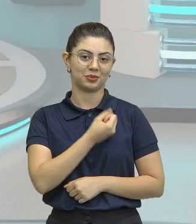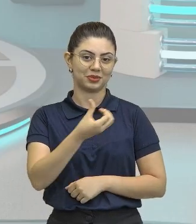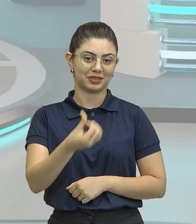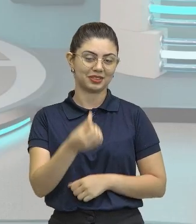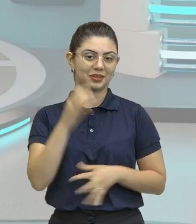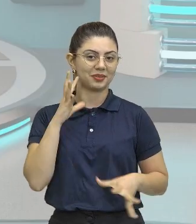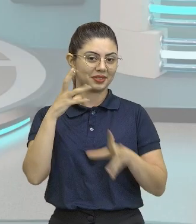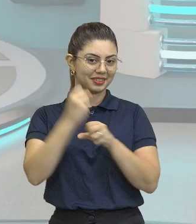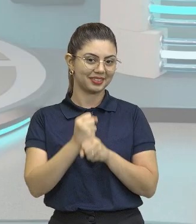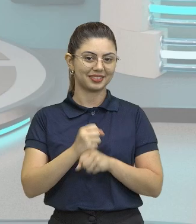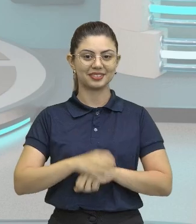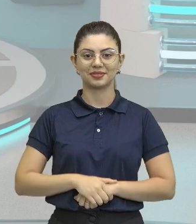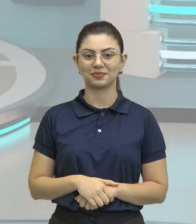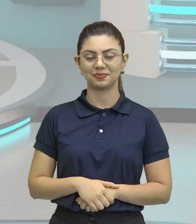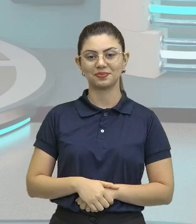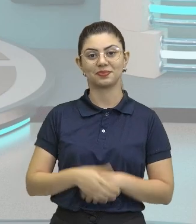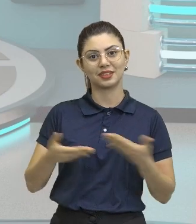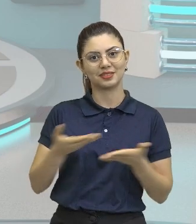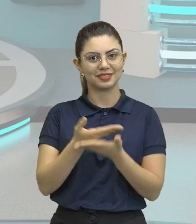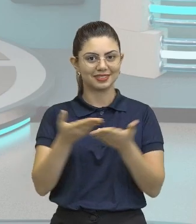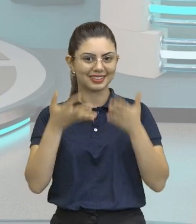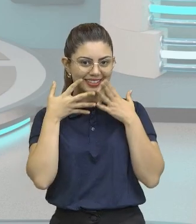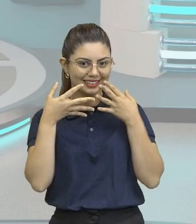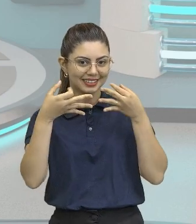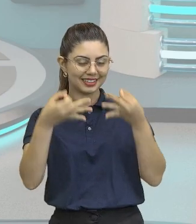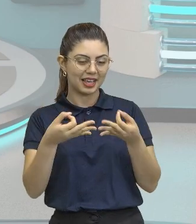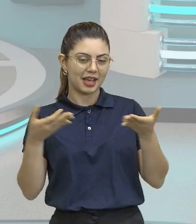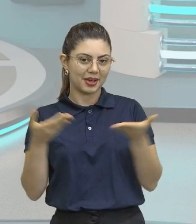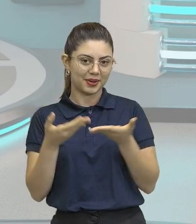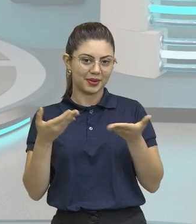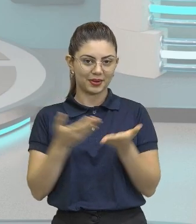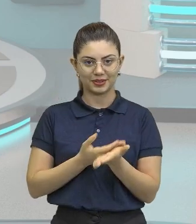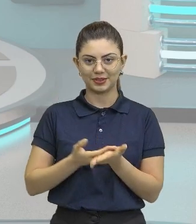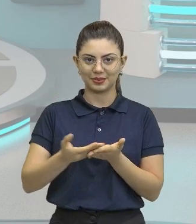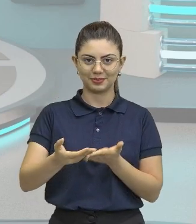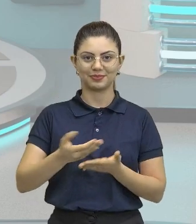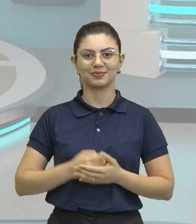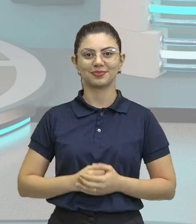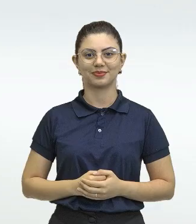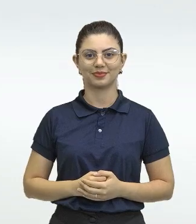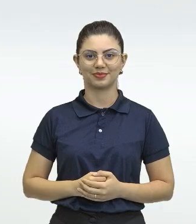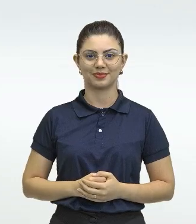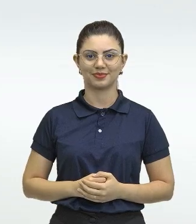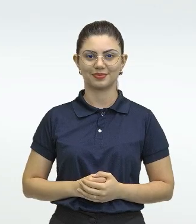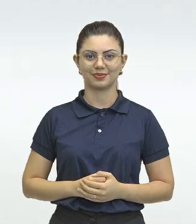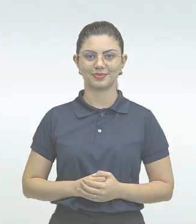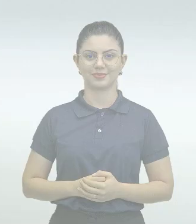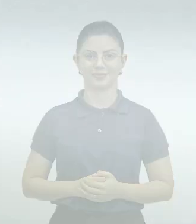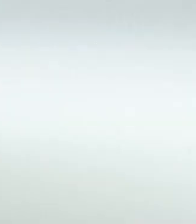a revisão. Então, fiquem atentos que vamos iniciar a nossa revisão.